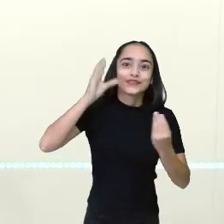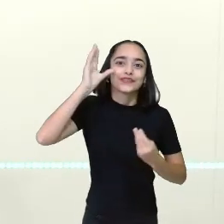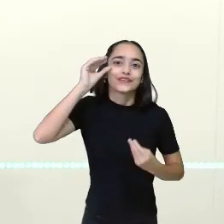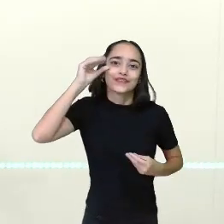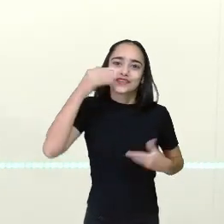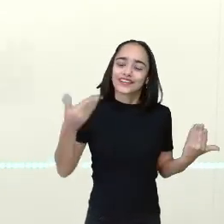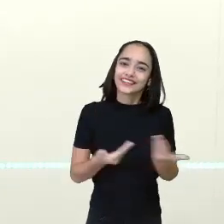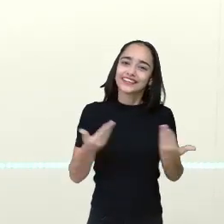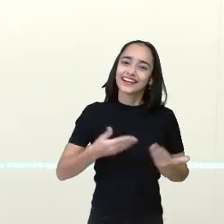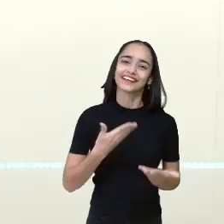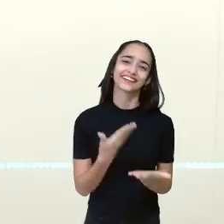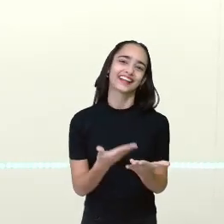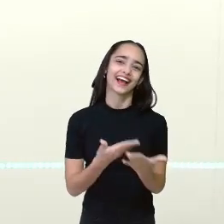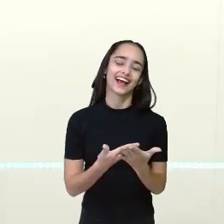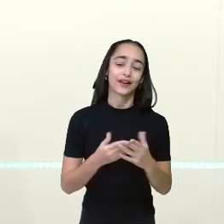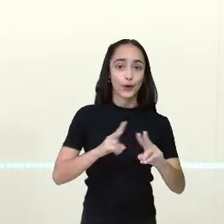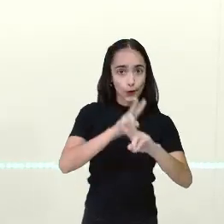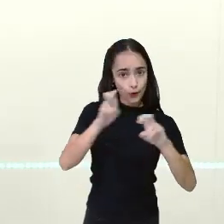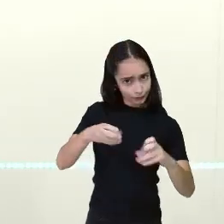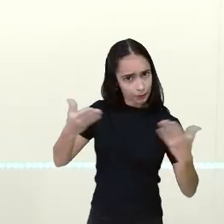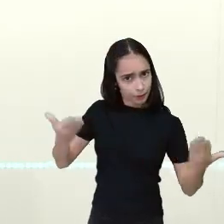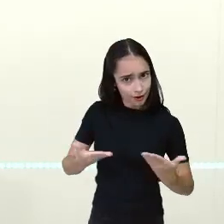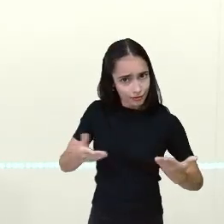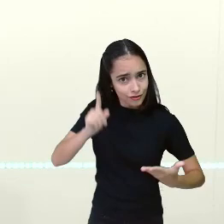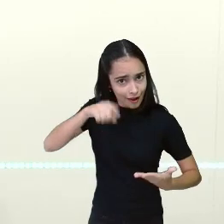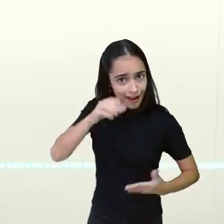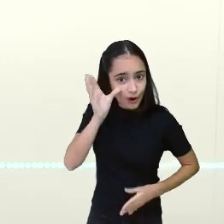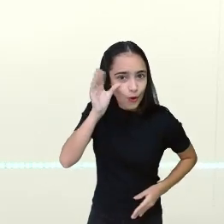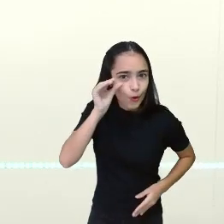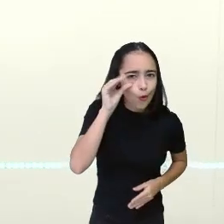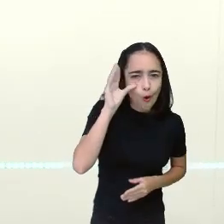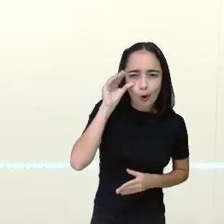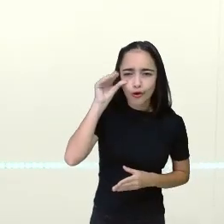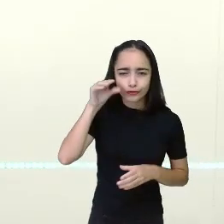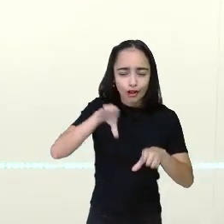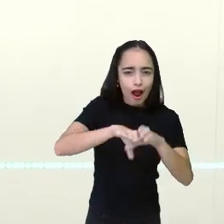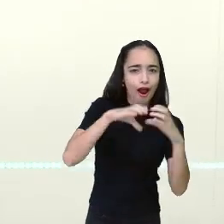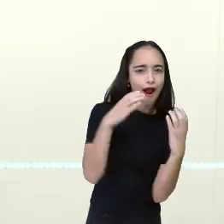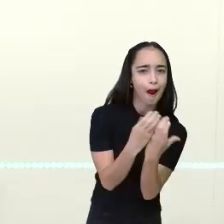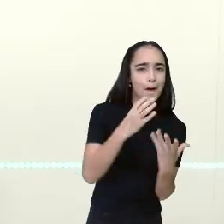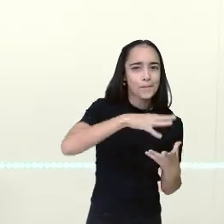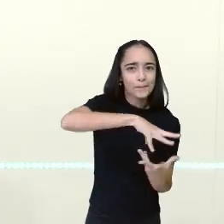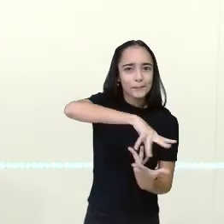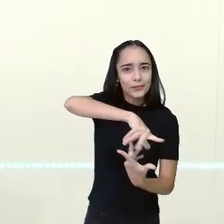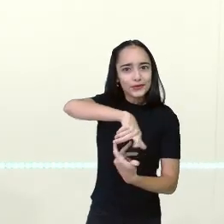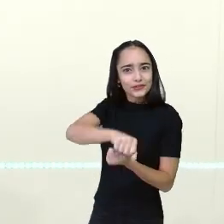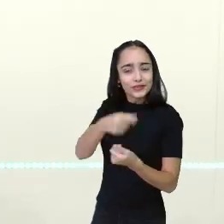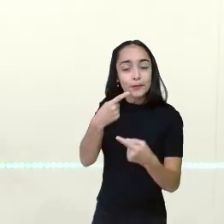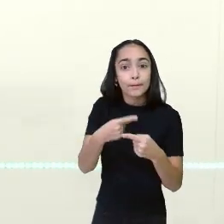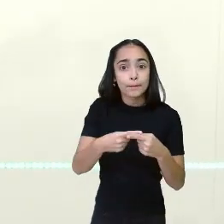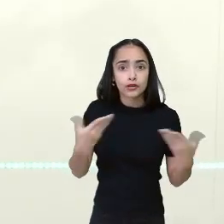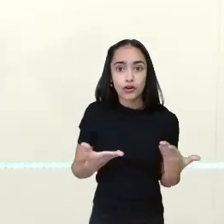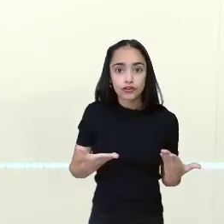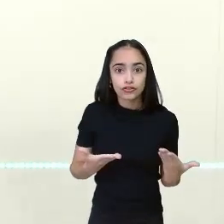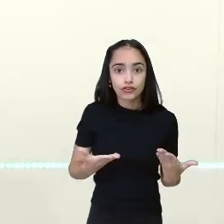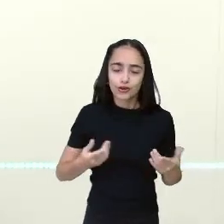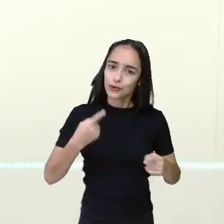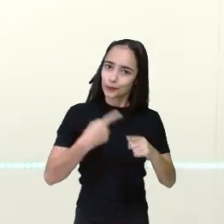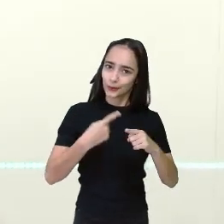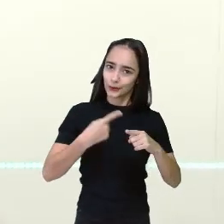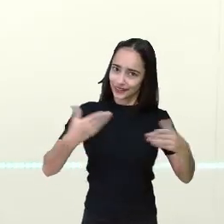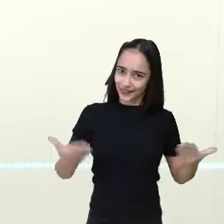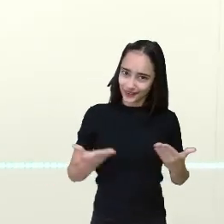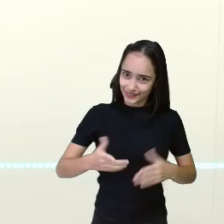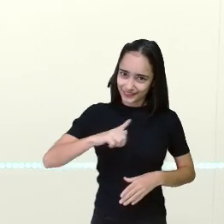hoje na aula, gente. O assunto hoje é sobre curiosidades da Copa do Mundo, certo? Por que hoje? Porque hoje tem o